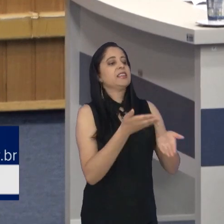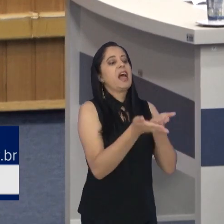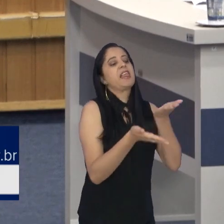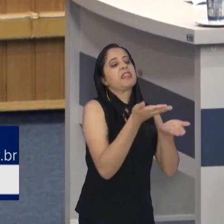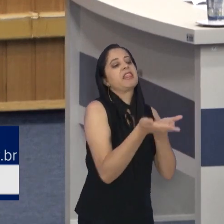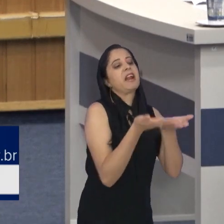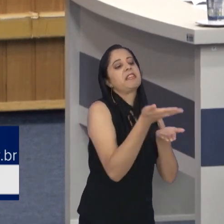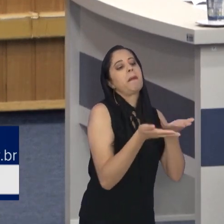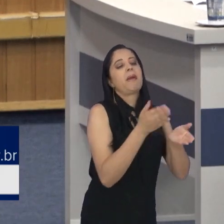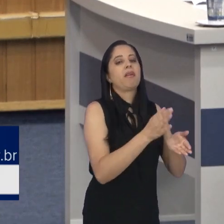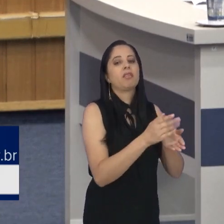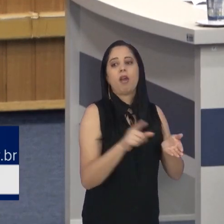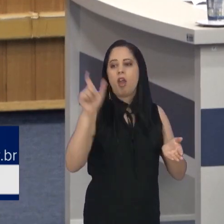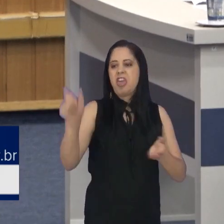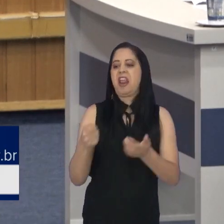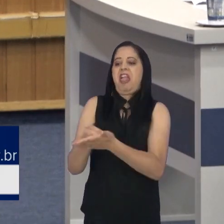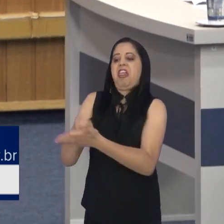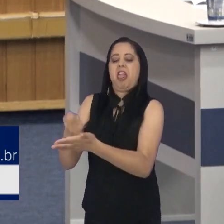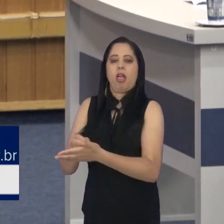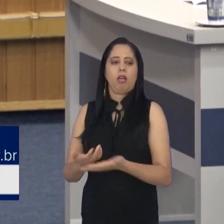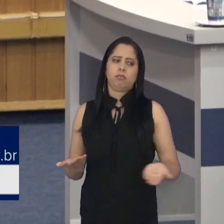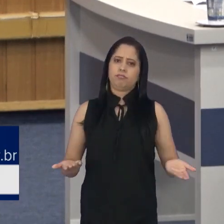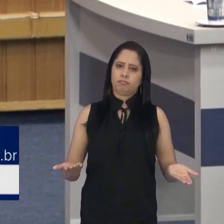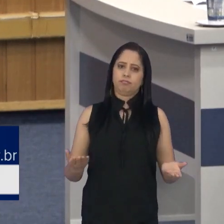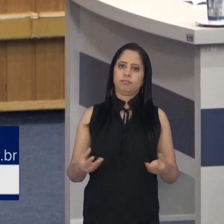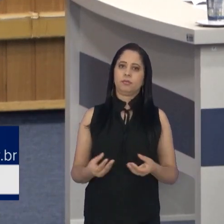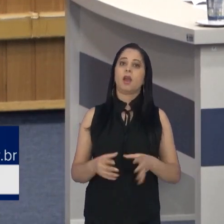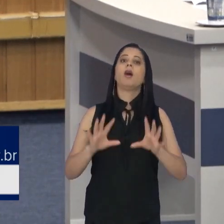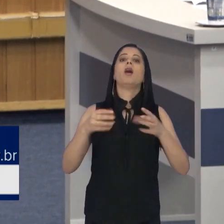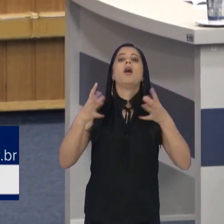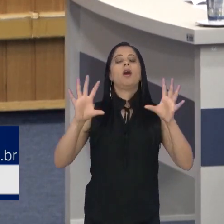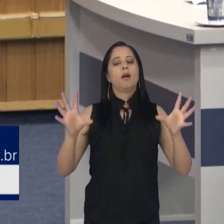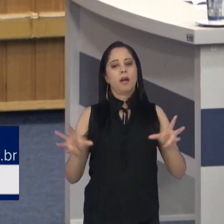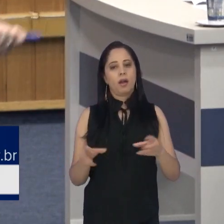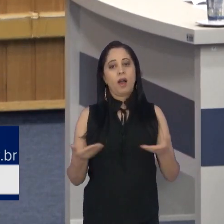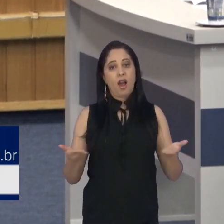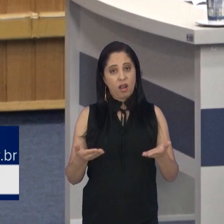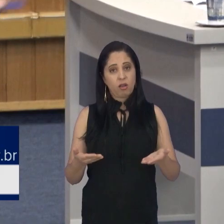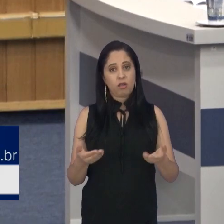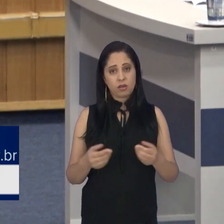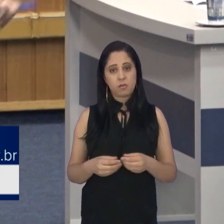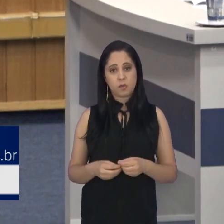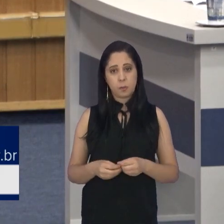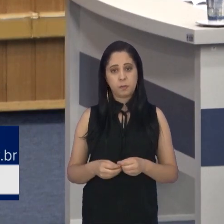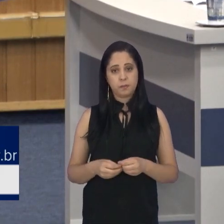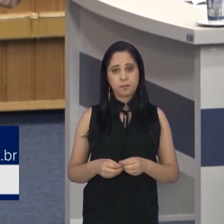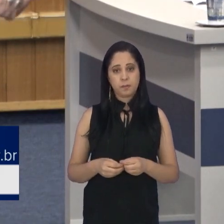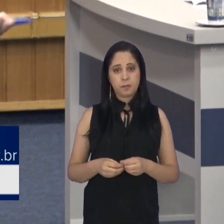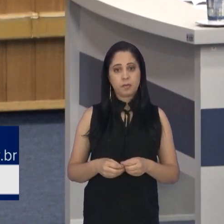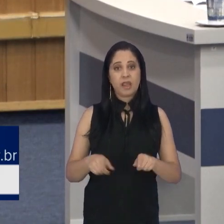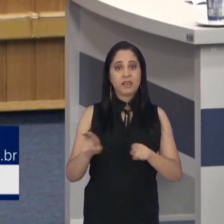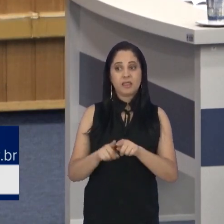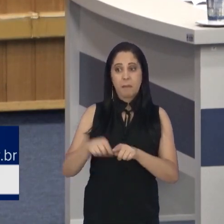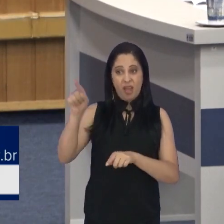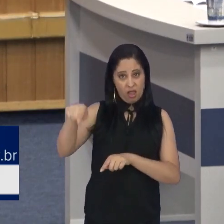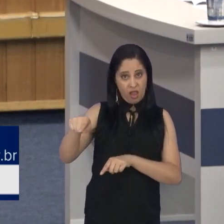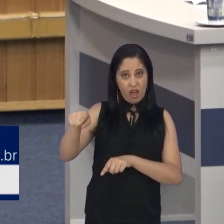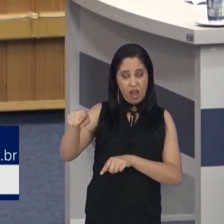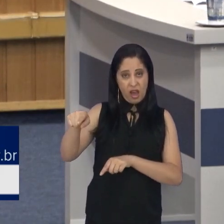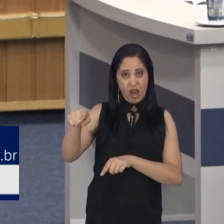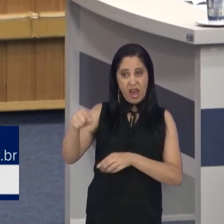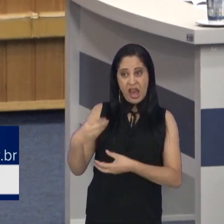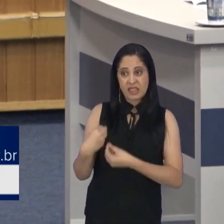muito. Chega-se ao ponto Conclua, de vereadora. na SMC agora ter que dar... Diz que cortaram até o pão do pessoal lá